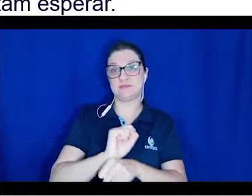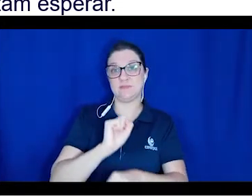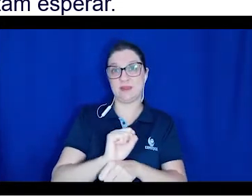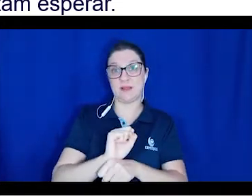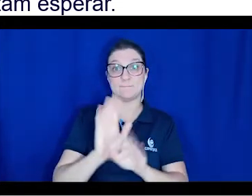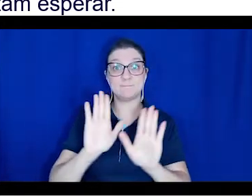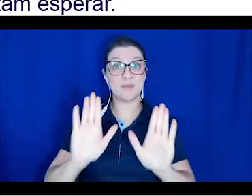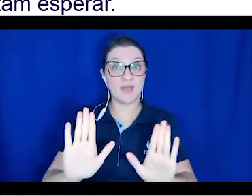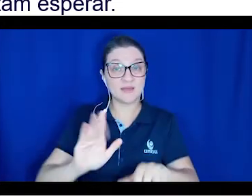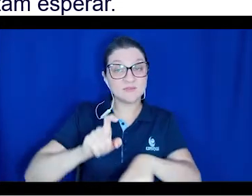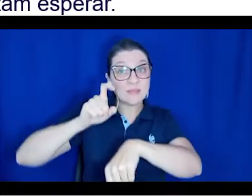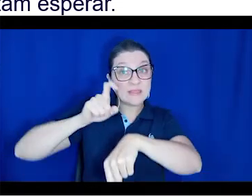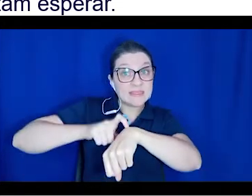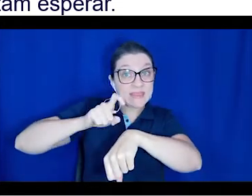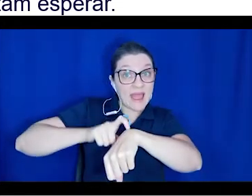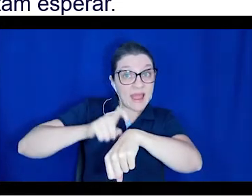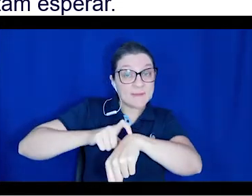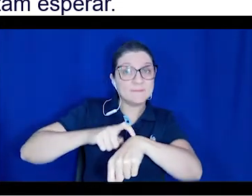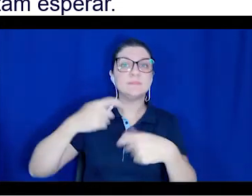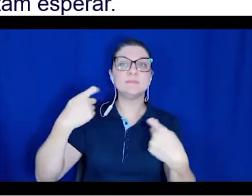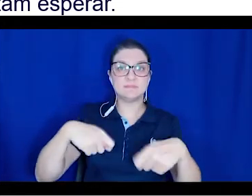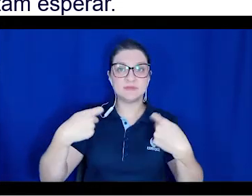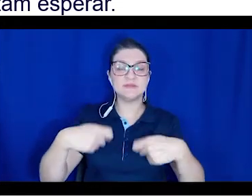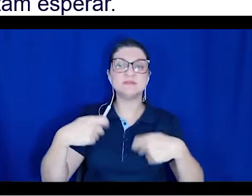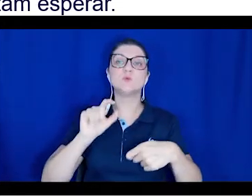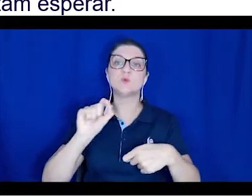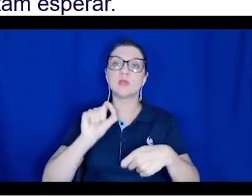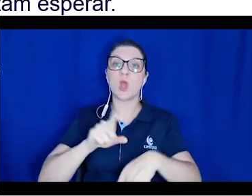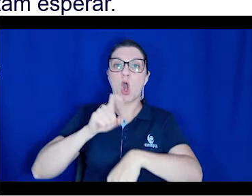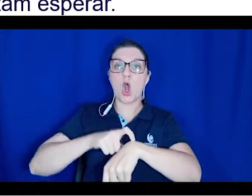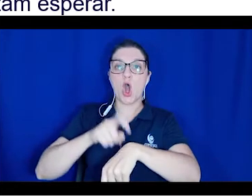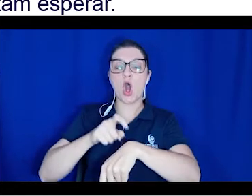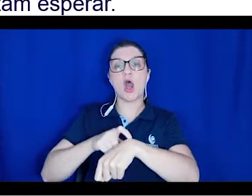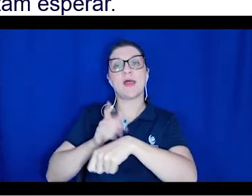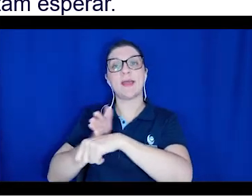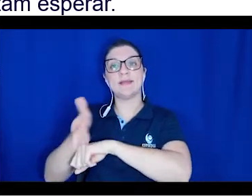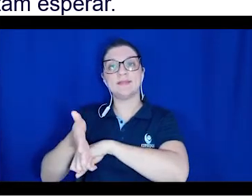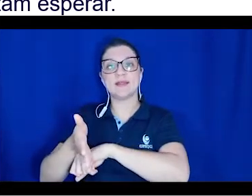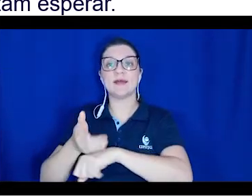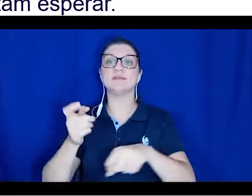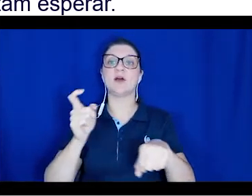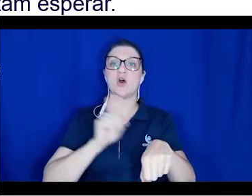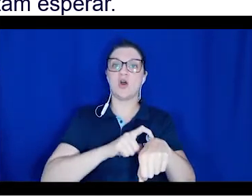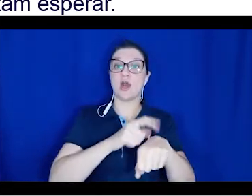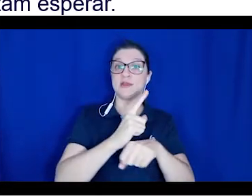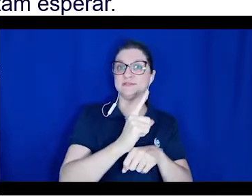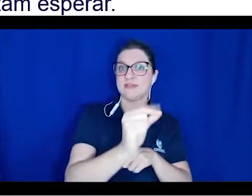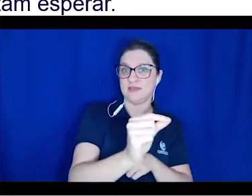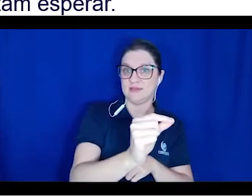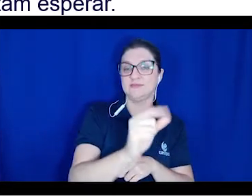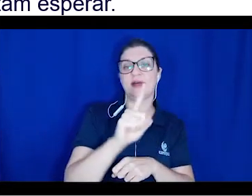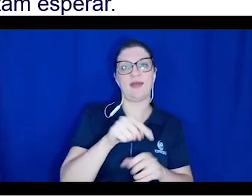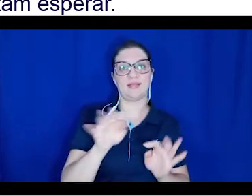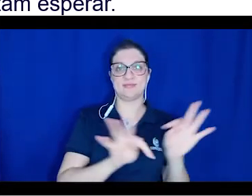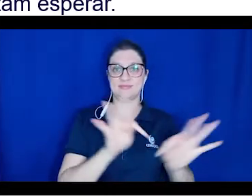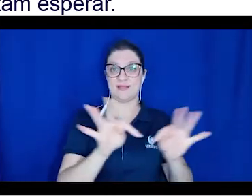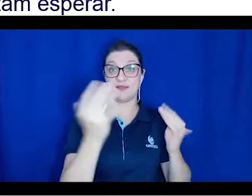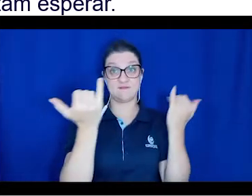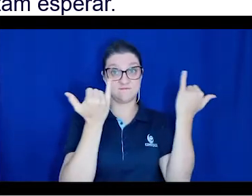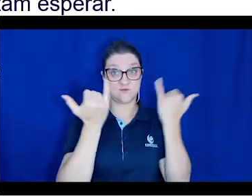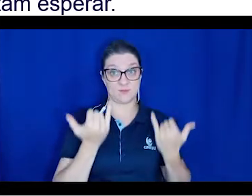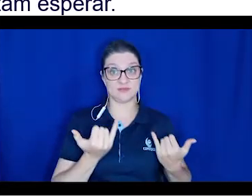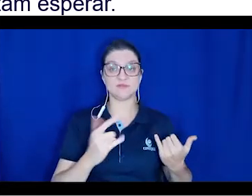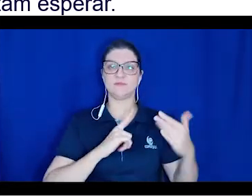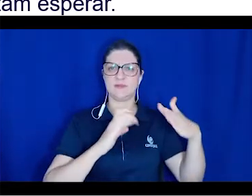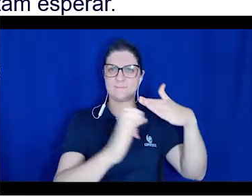para especificar os pontos de entrada e saída. Né? E eles são puramente técnicos. Portanto, nós temos informações que